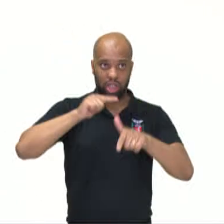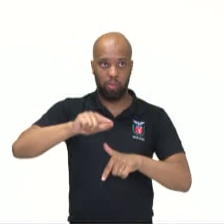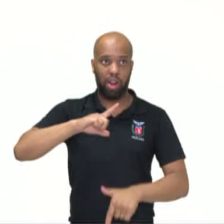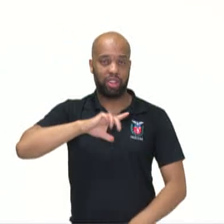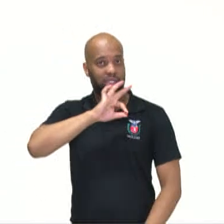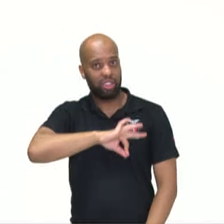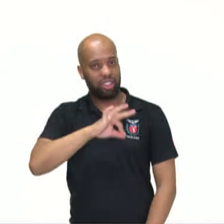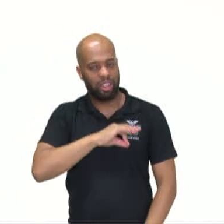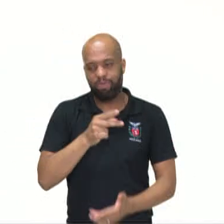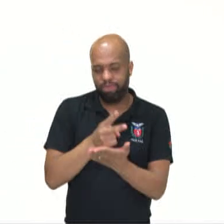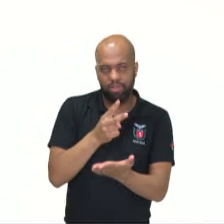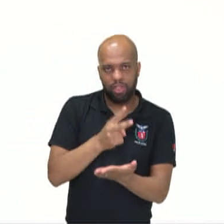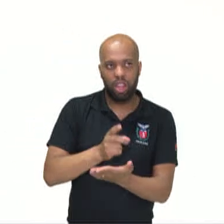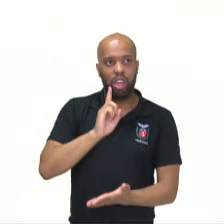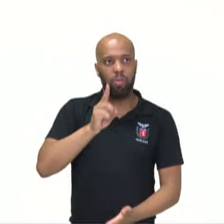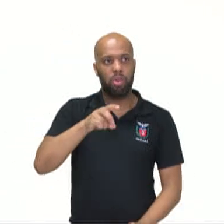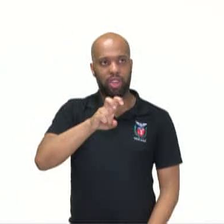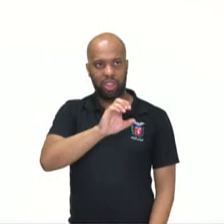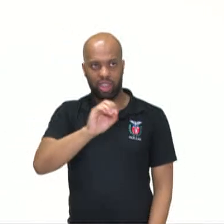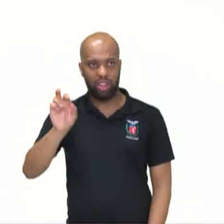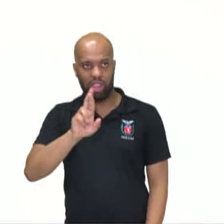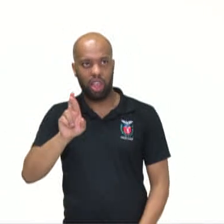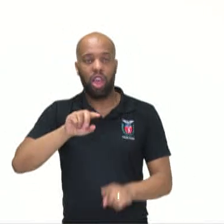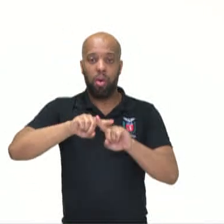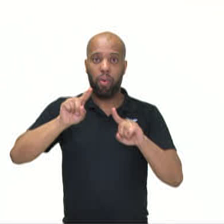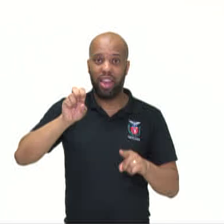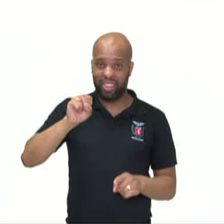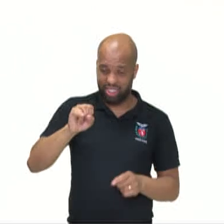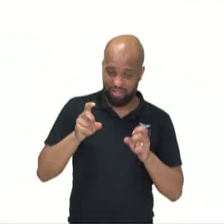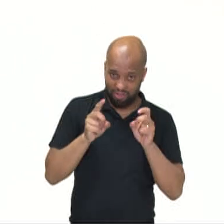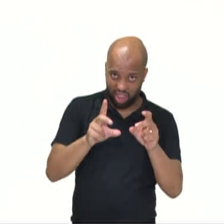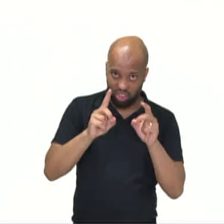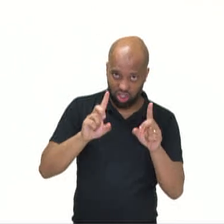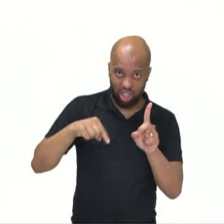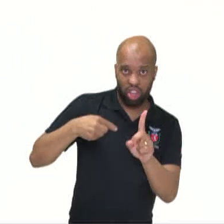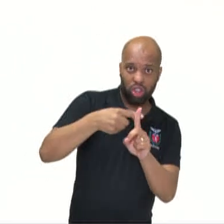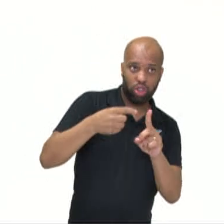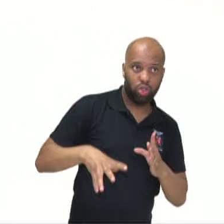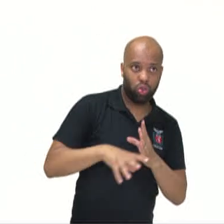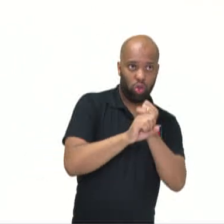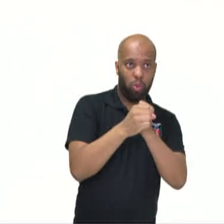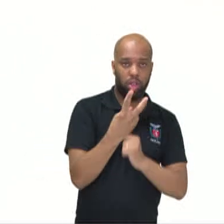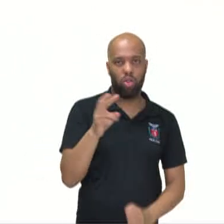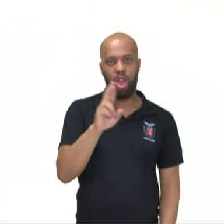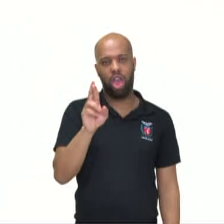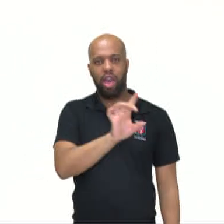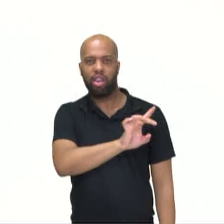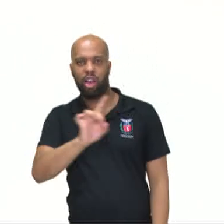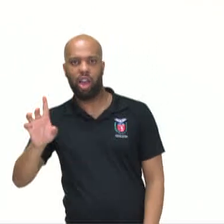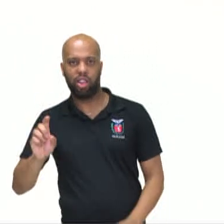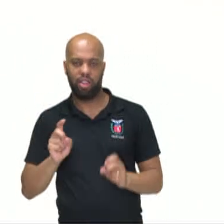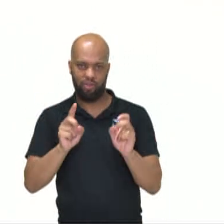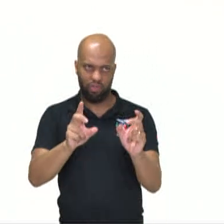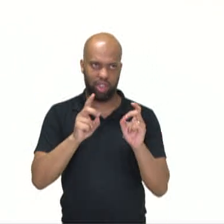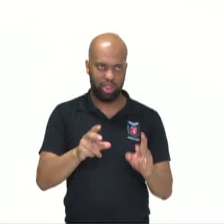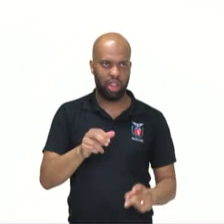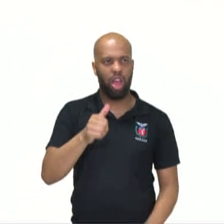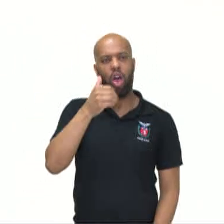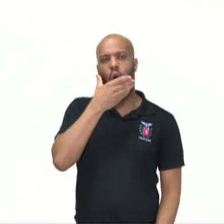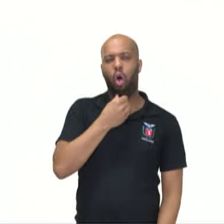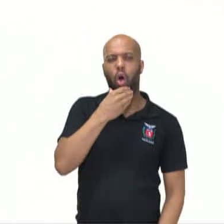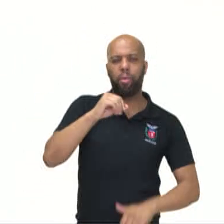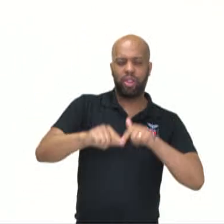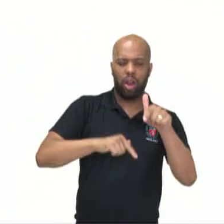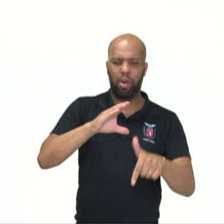1.500, acrescido de R$ 2 por venda realizada. Carlos trabalha nessa loja há muito tempo e, por conhecer muitos